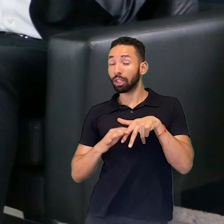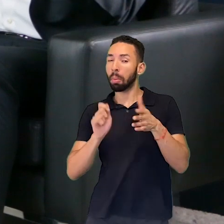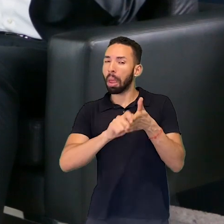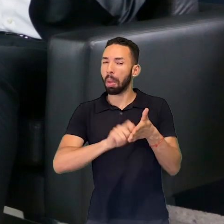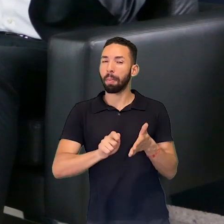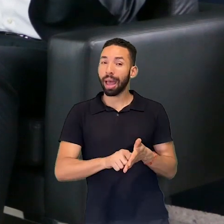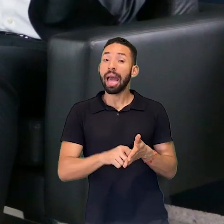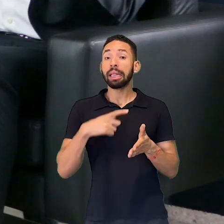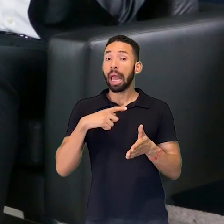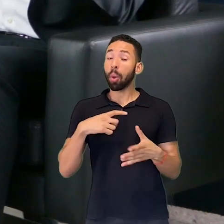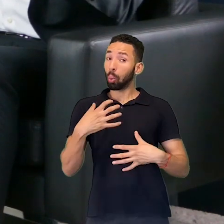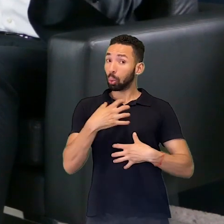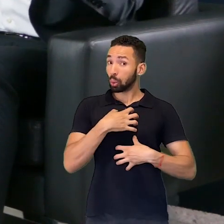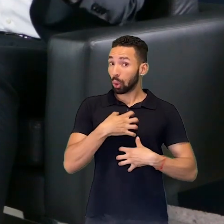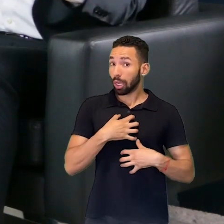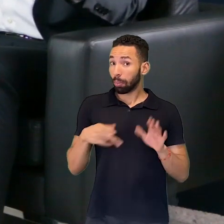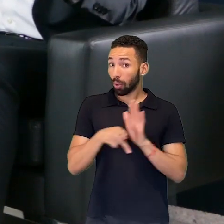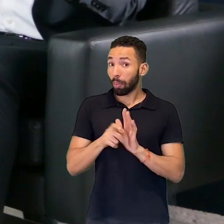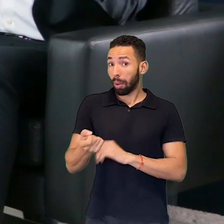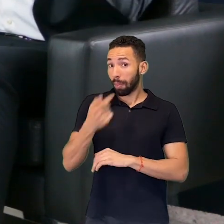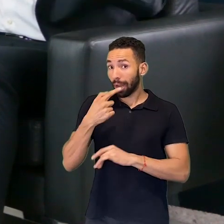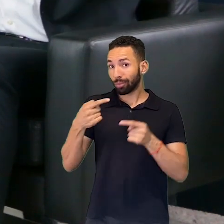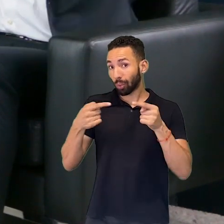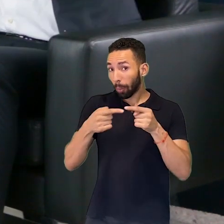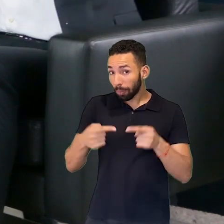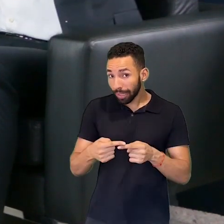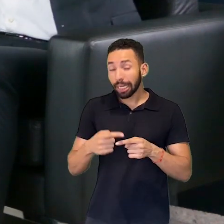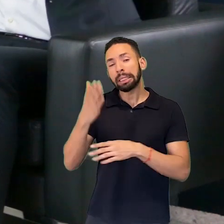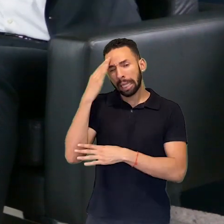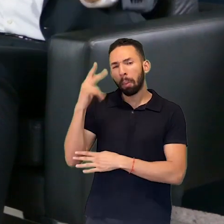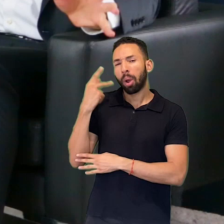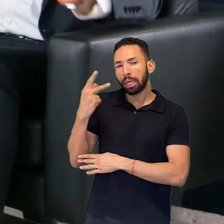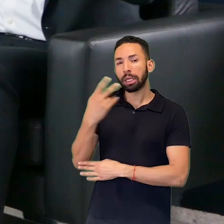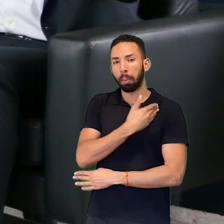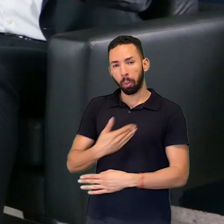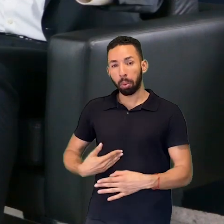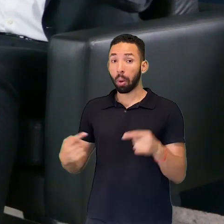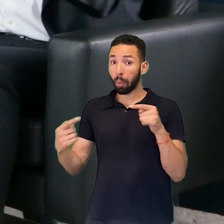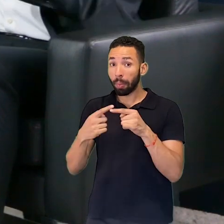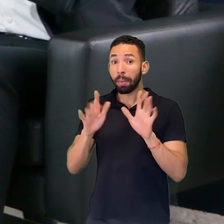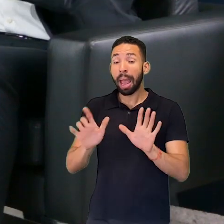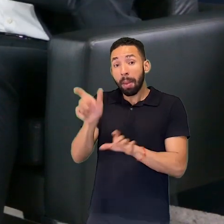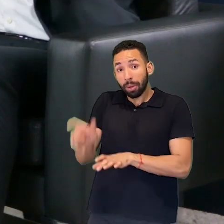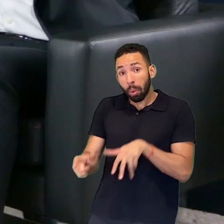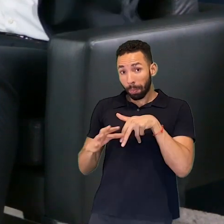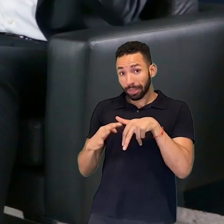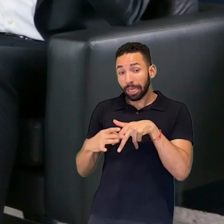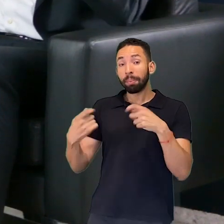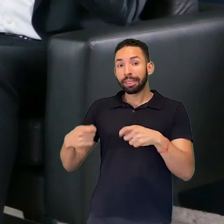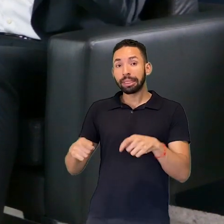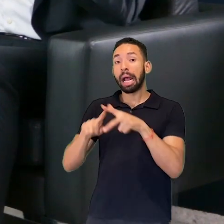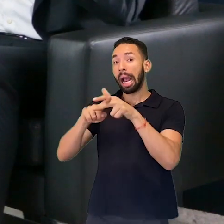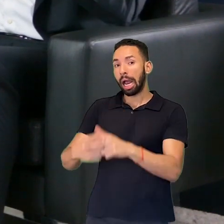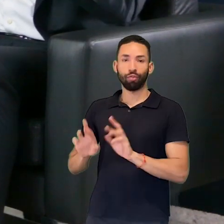paciente tem uma situação singular que, apesar dessa política pública existir para a população em geral, para essa pessoa precisa de